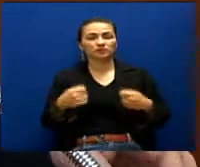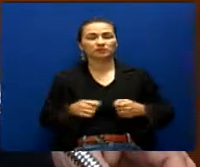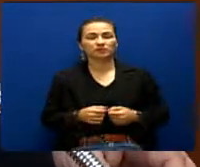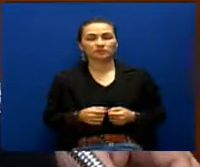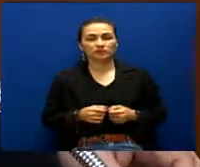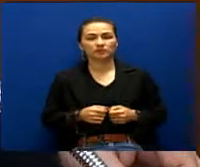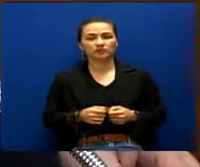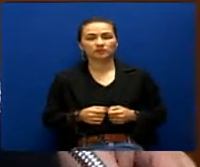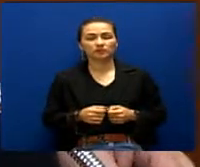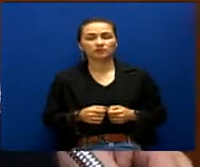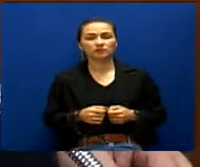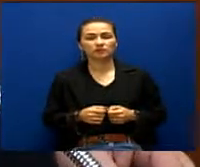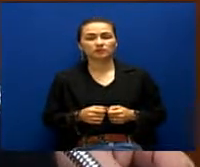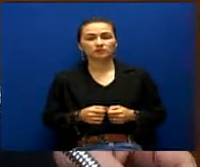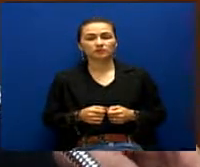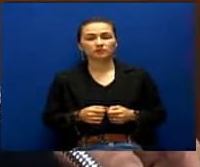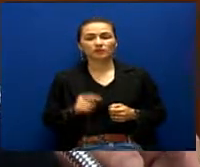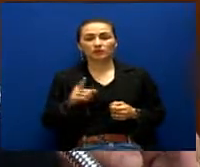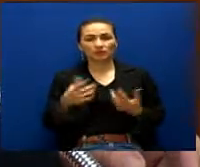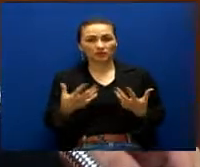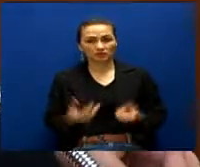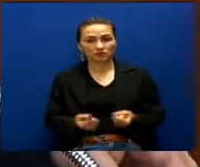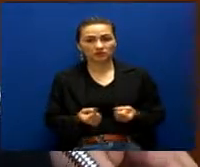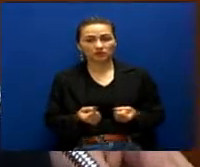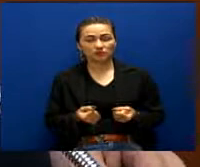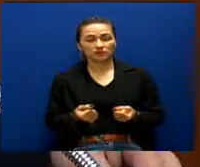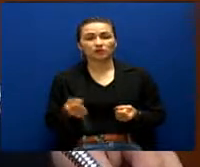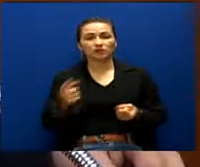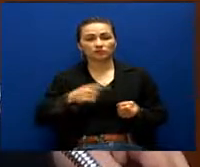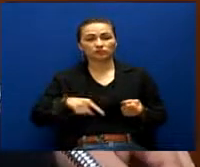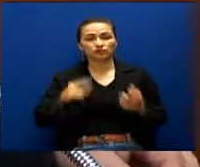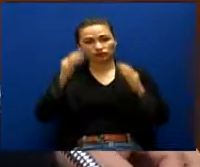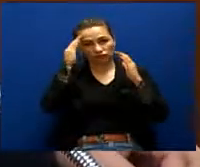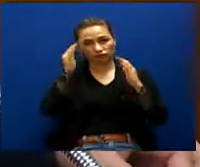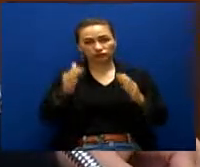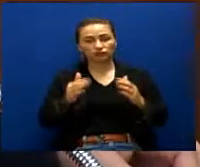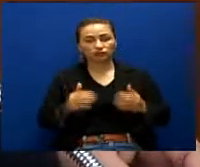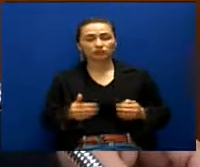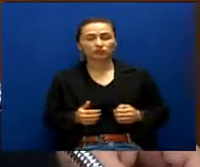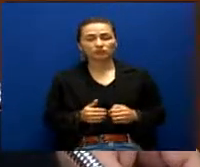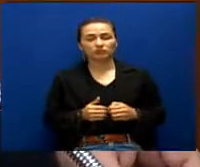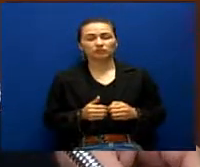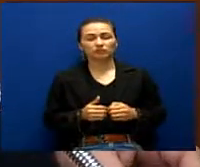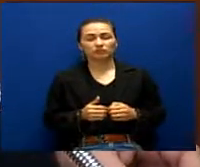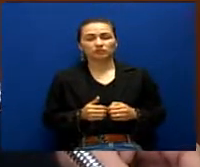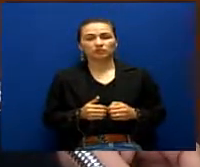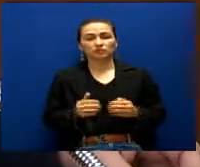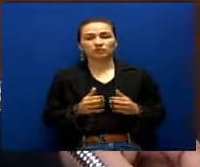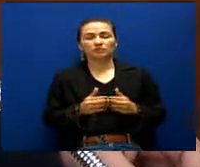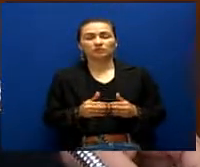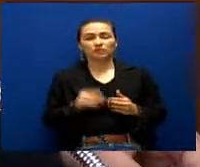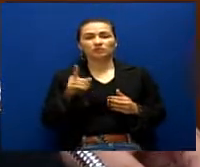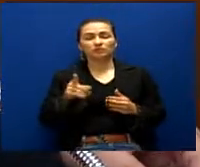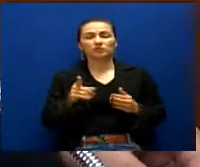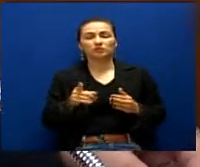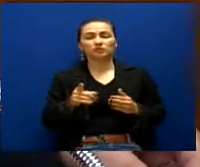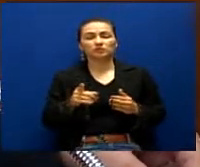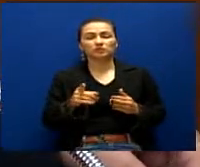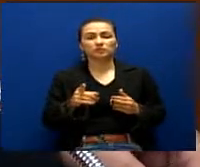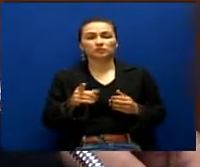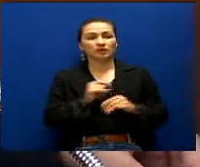senhora, acatar, tá certo? Então, eu peço a orientação de voto para 1, 2 e